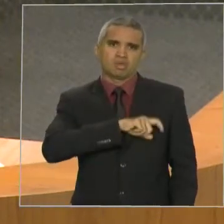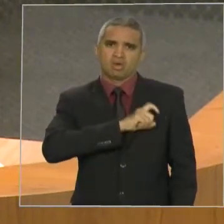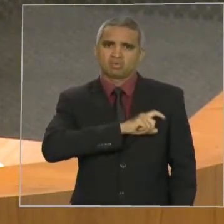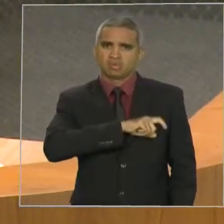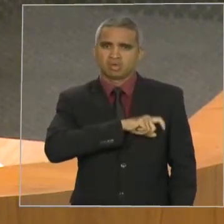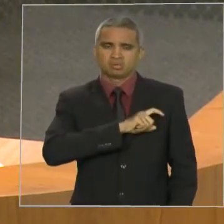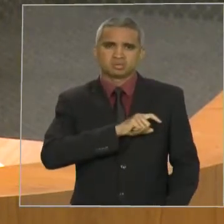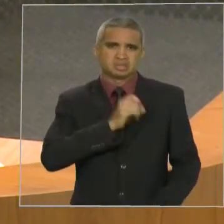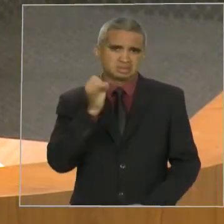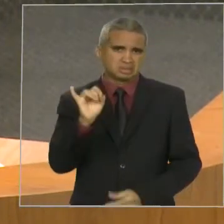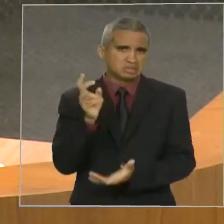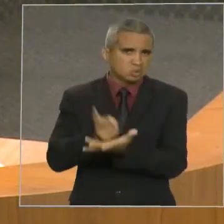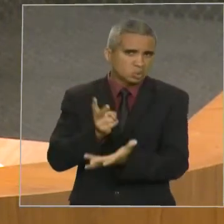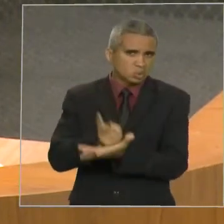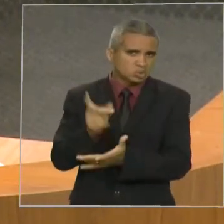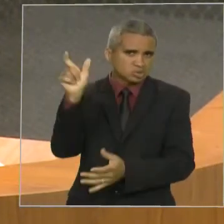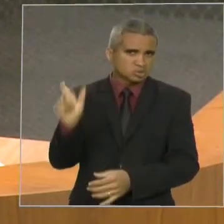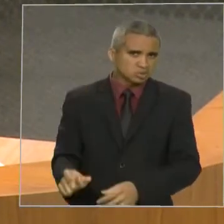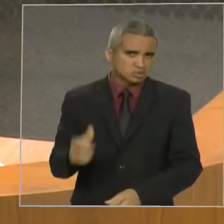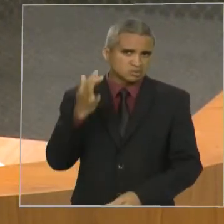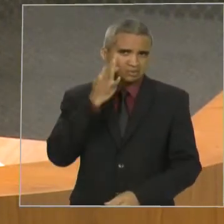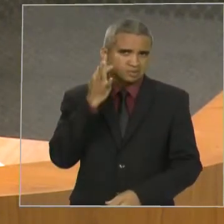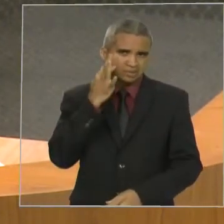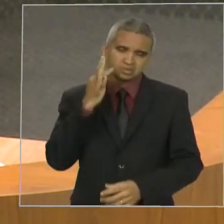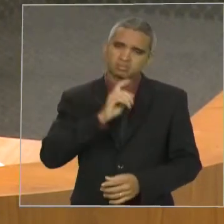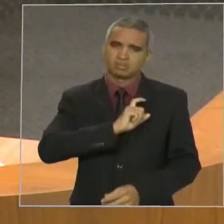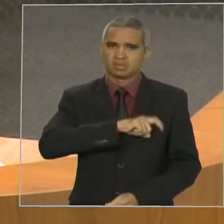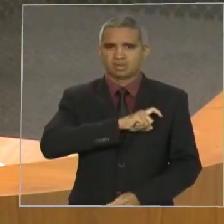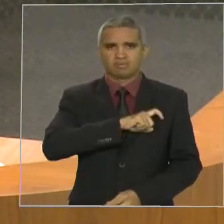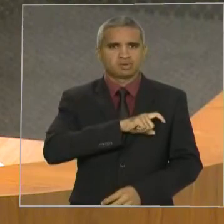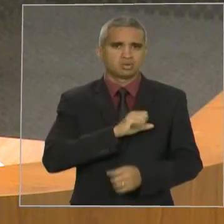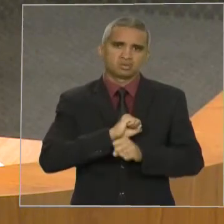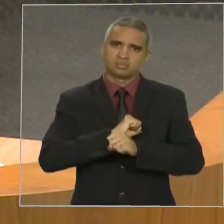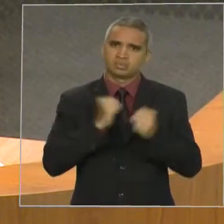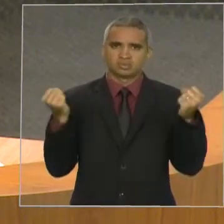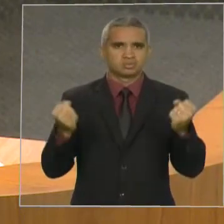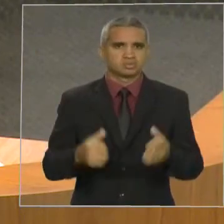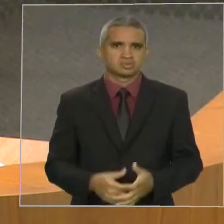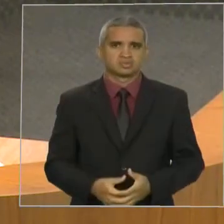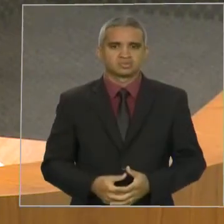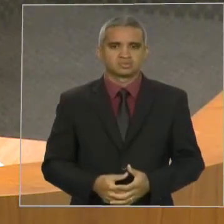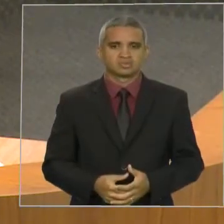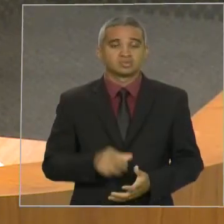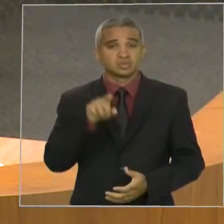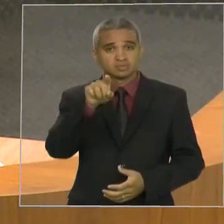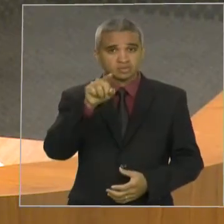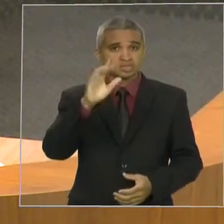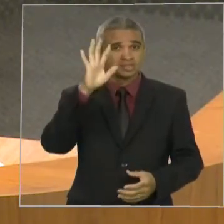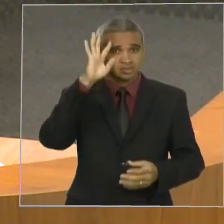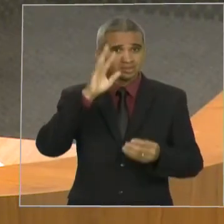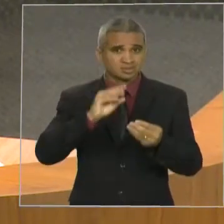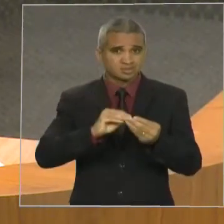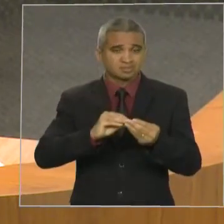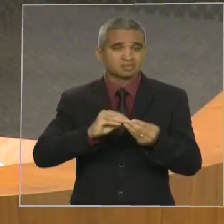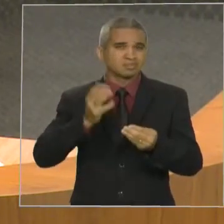iremos fazer ao nosso povo. Então, realmente, vocês já sabem, desde o primeiro dia do meu